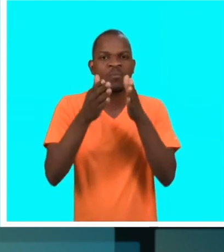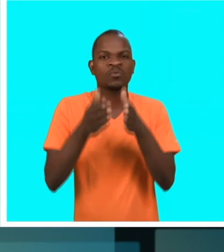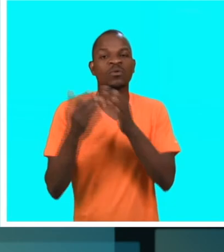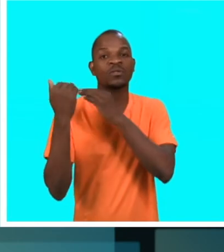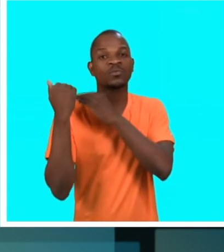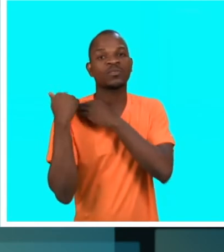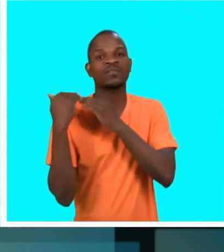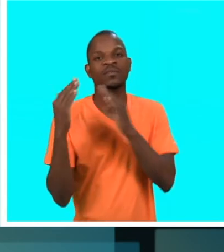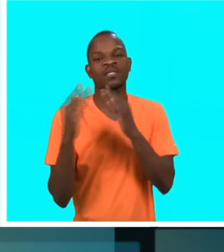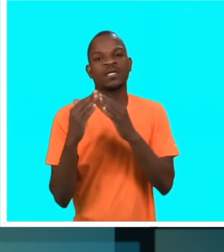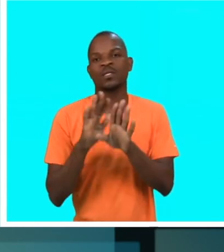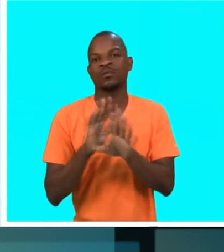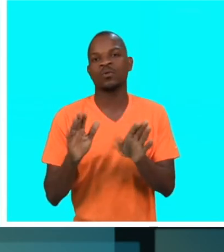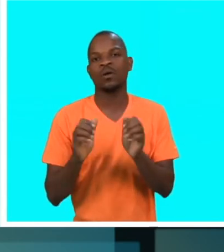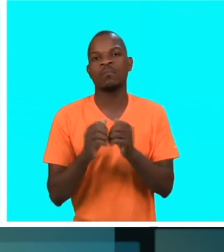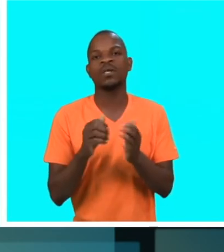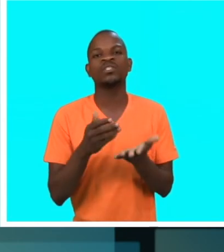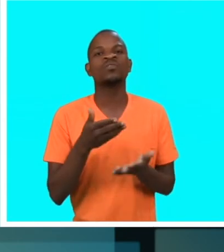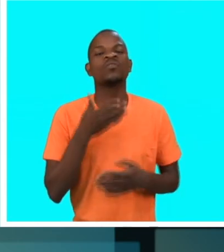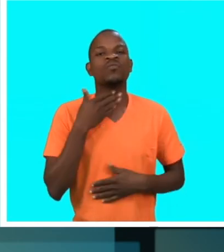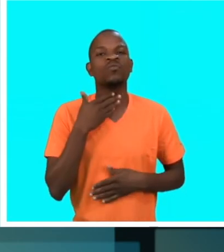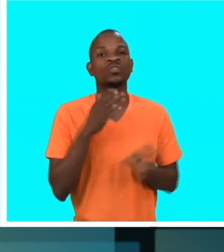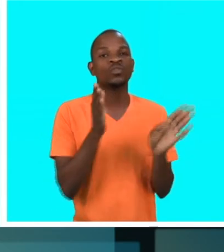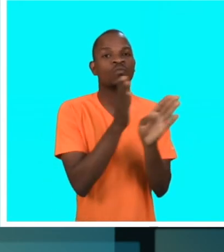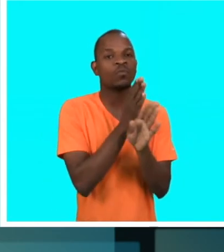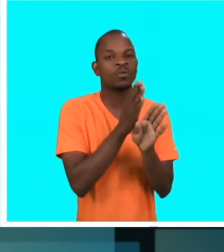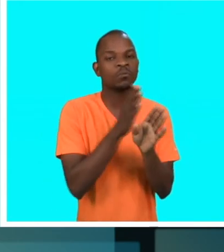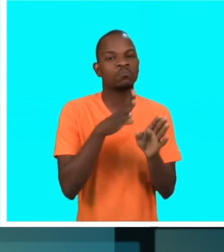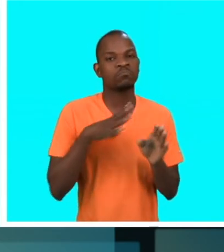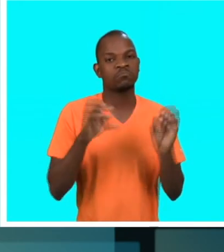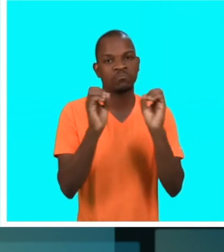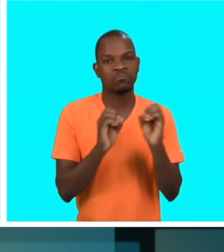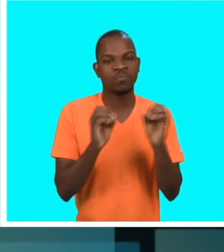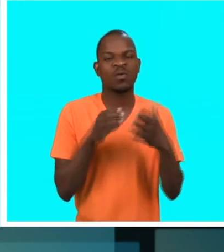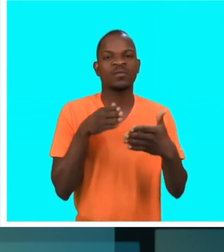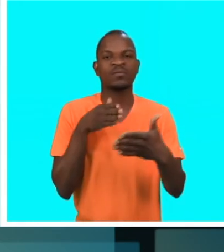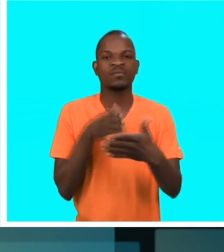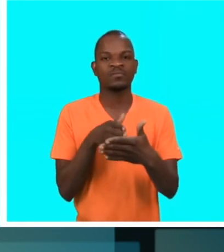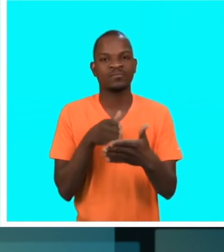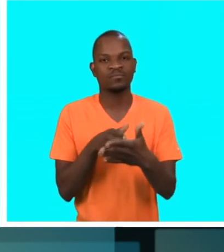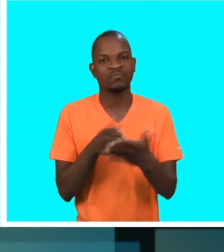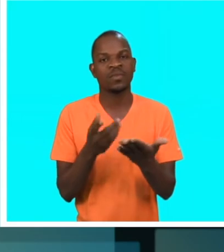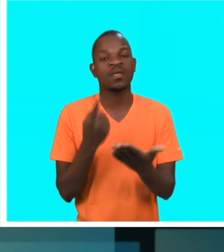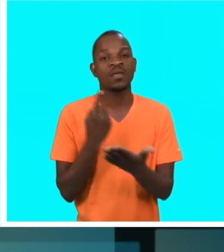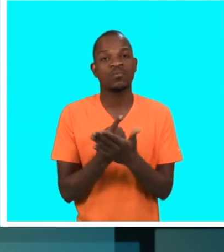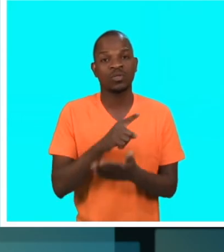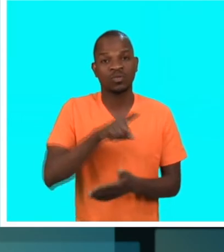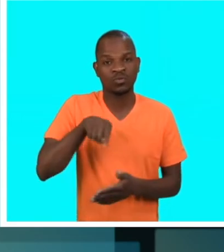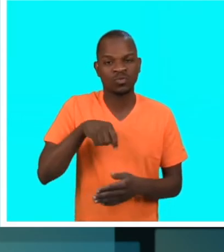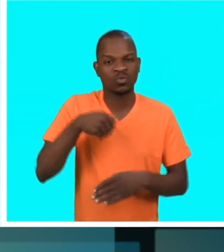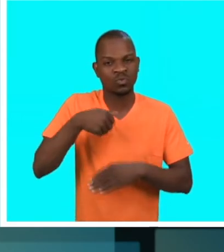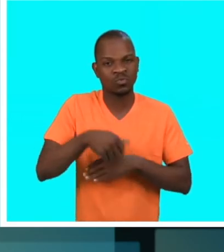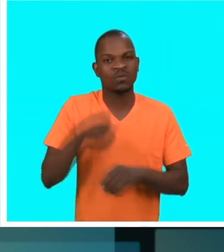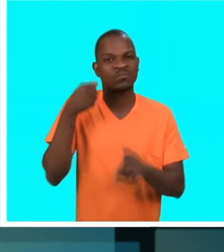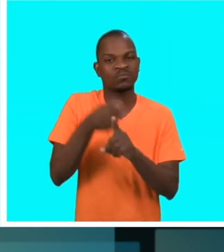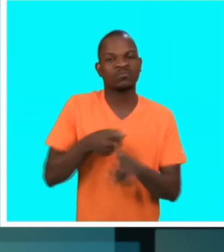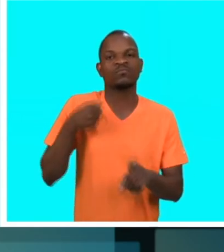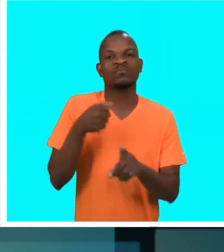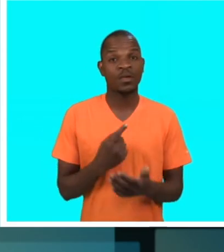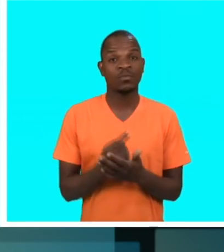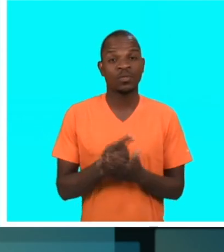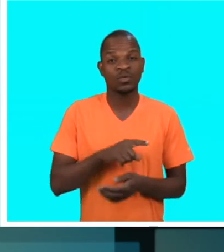a dona de casa, não tem voz fora da casa, e são limitações que temos que continuar